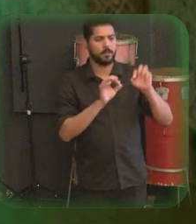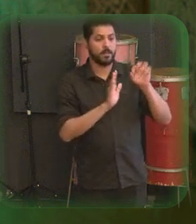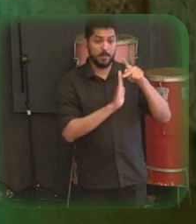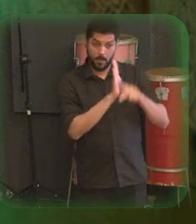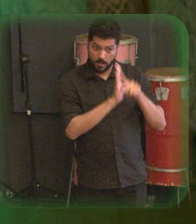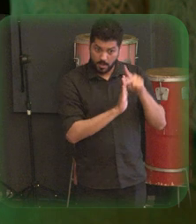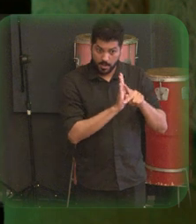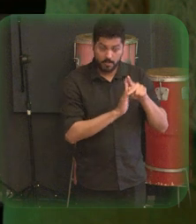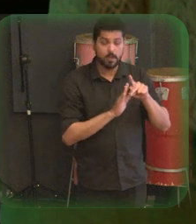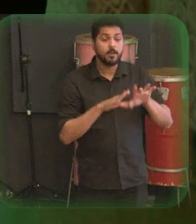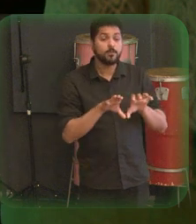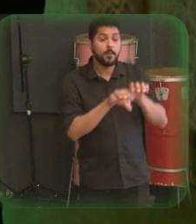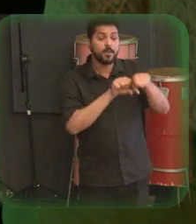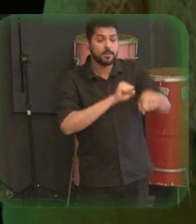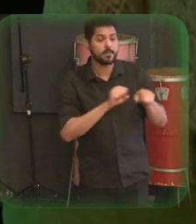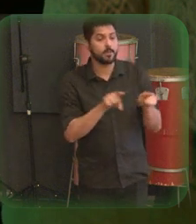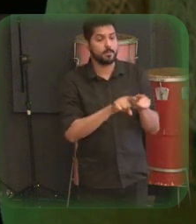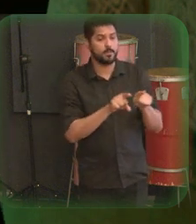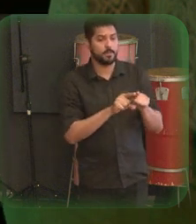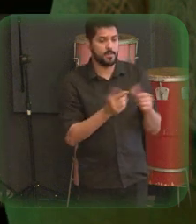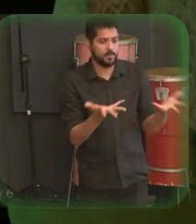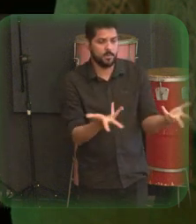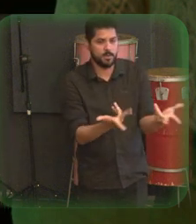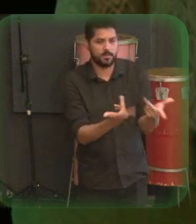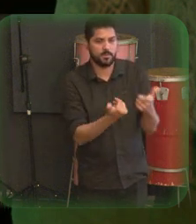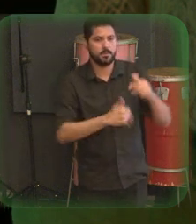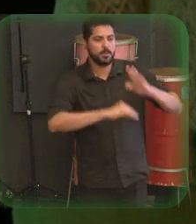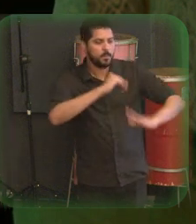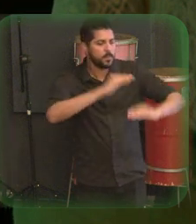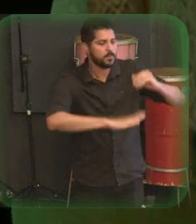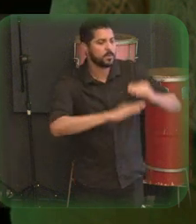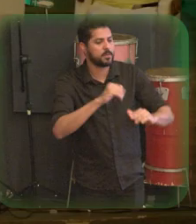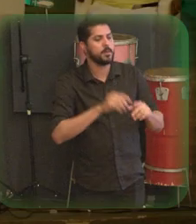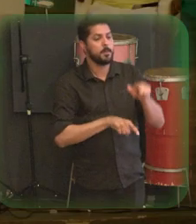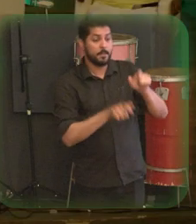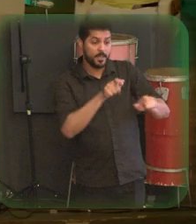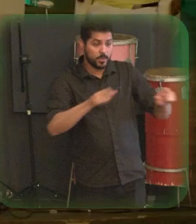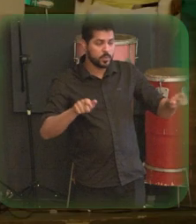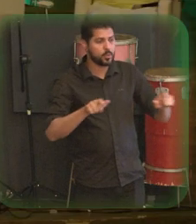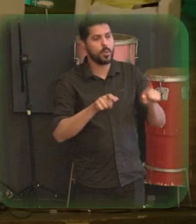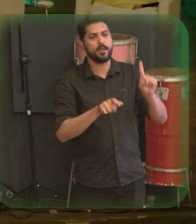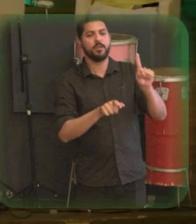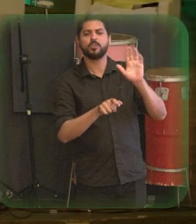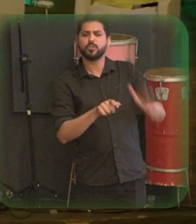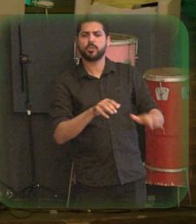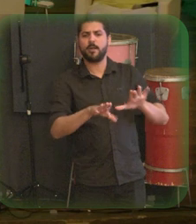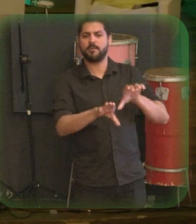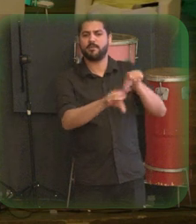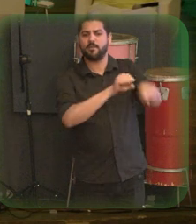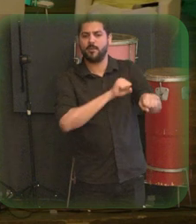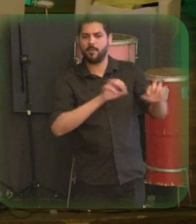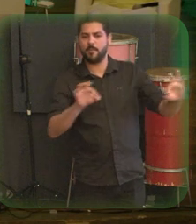Profissional para Pessoas Egressas do Sistema Prisional.